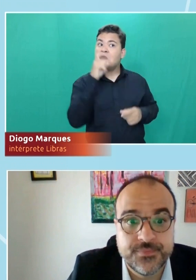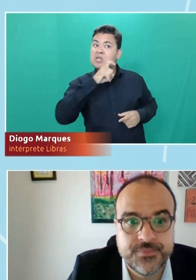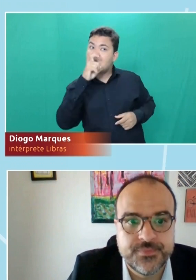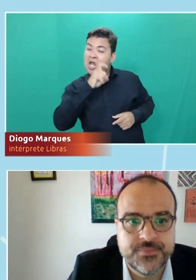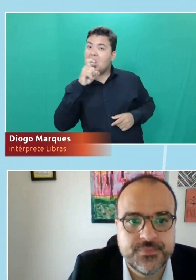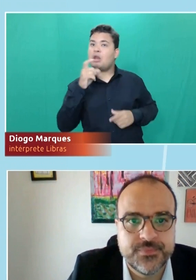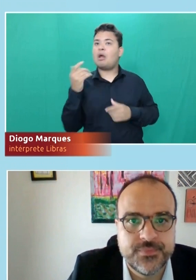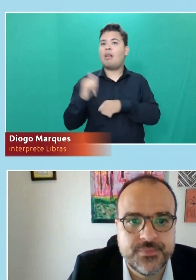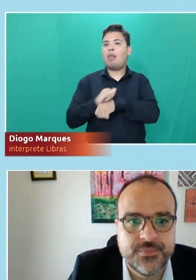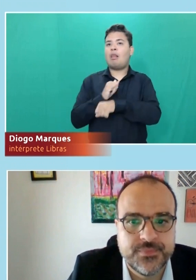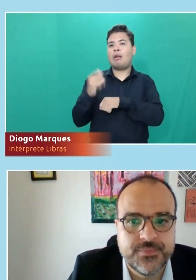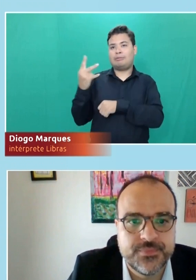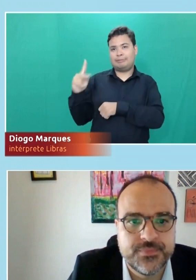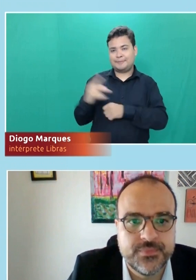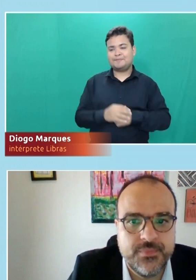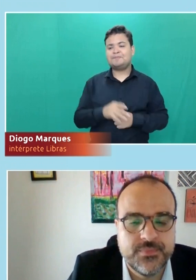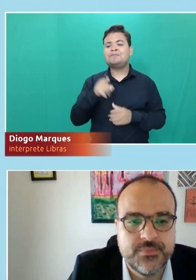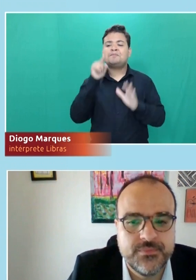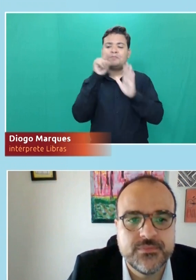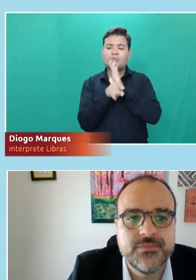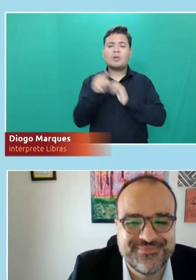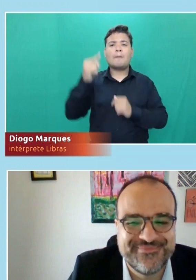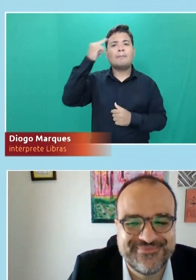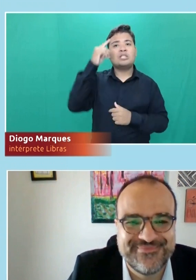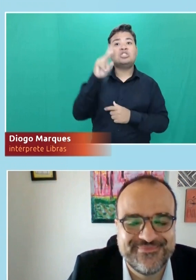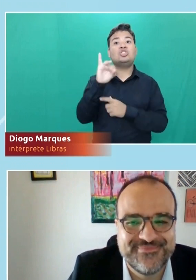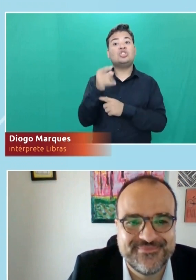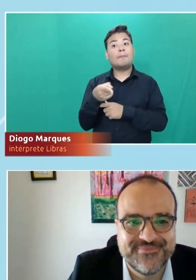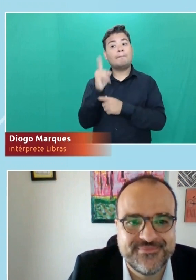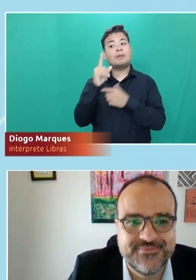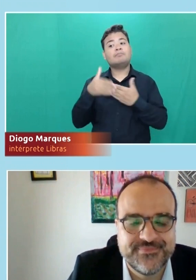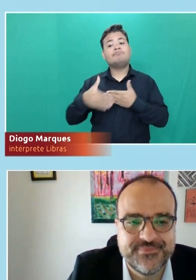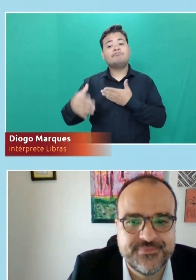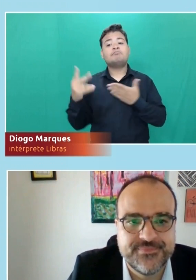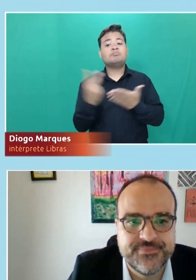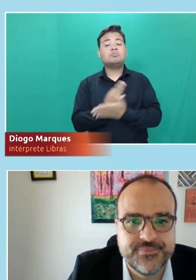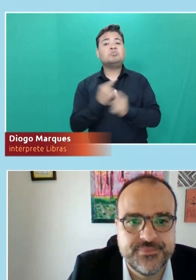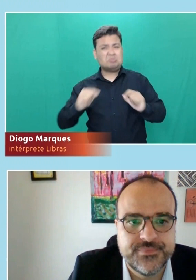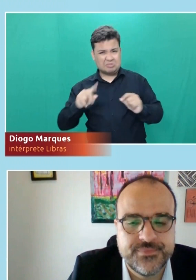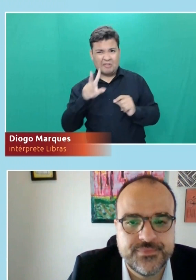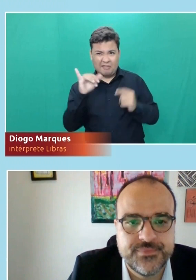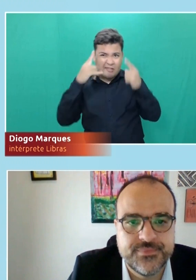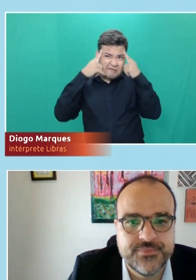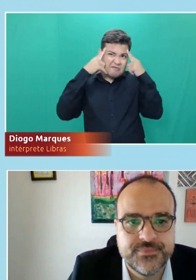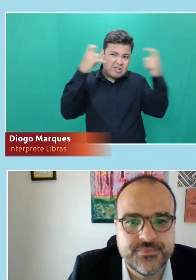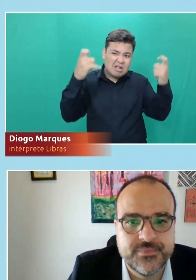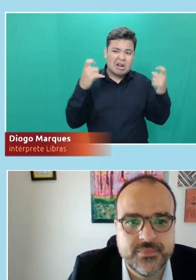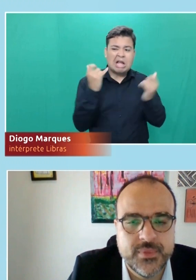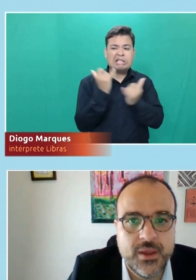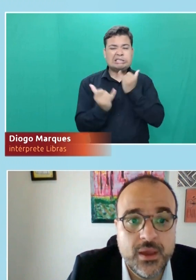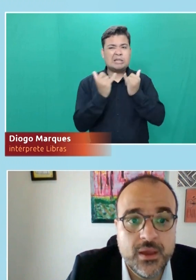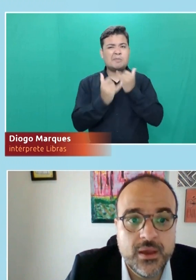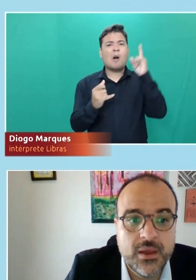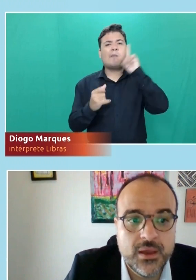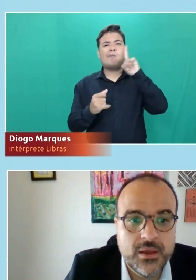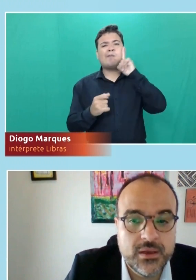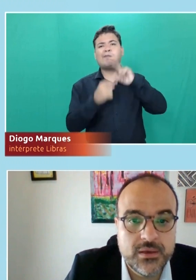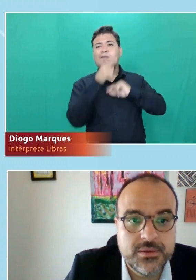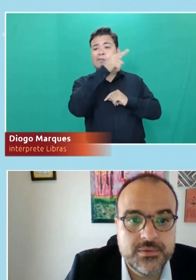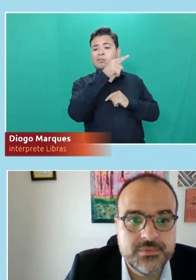1º? A gente pode ter algo de violento no dia 1º, algo semelhante ao que aconteceu no Capitólio